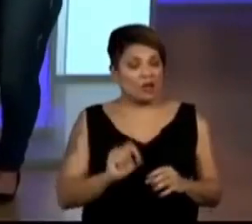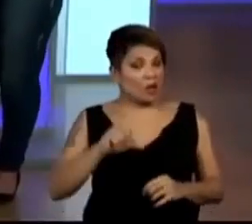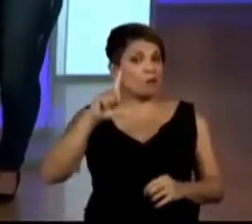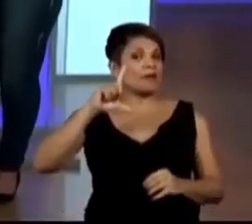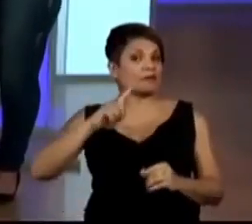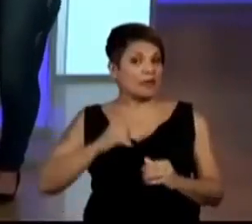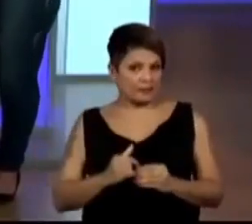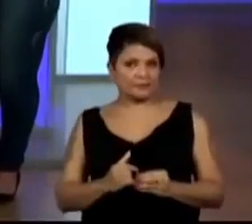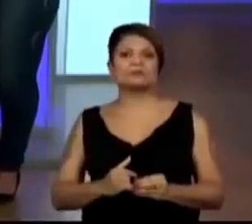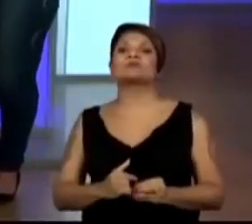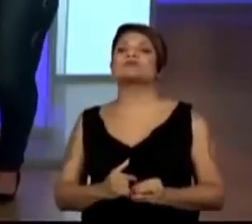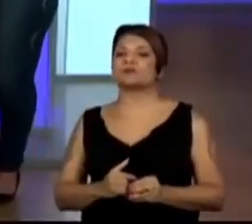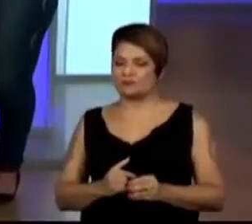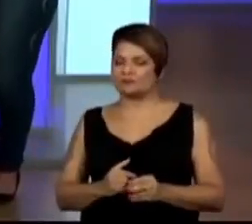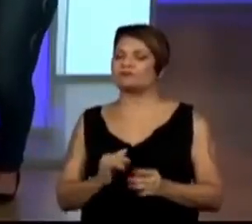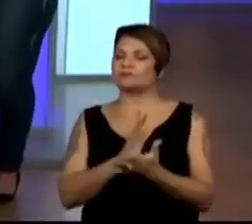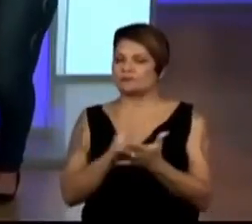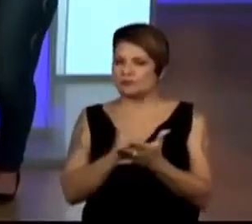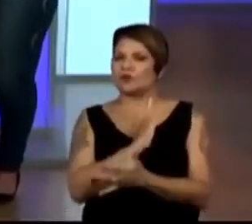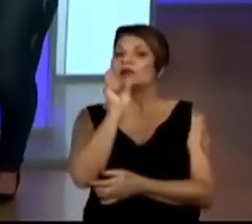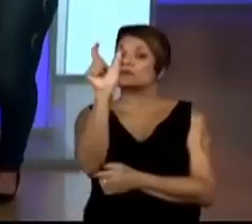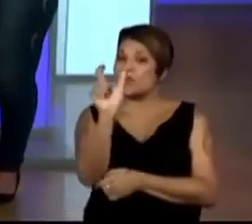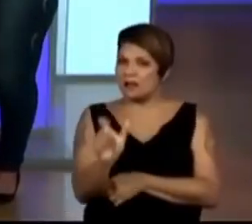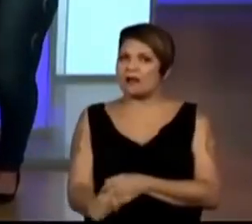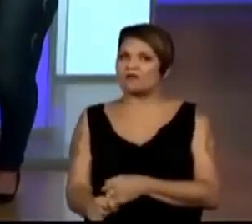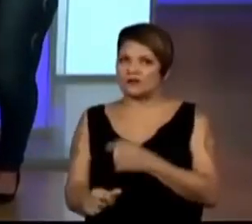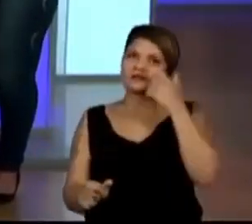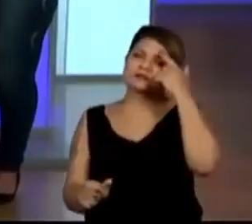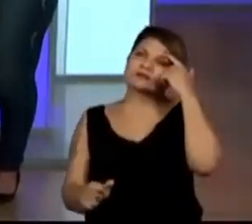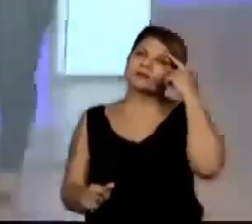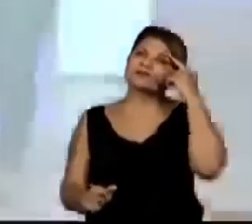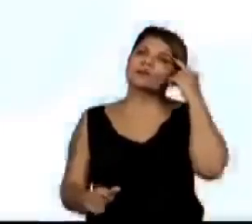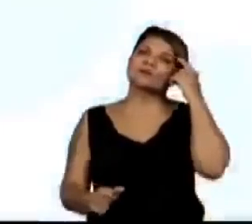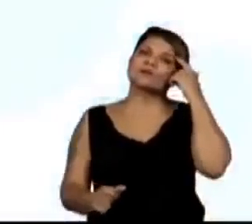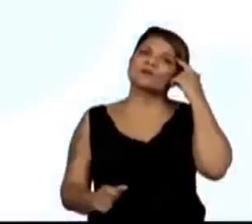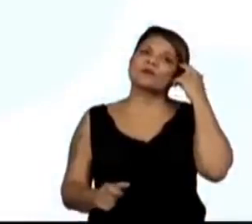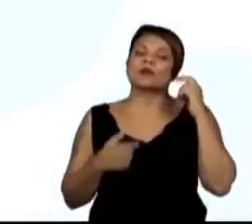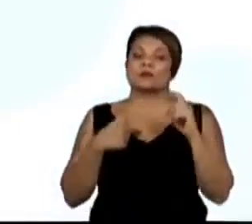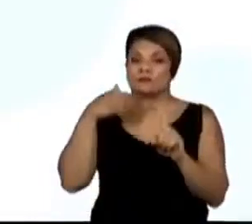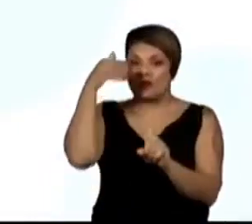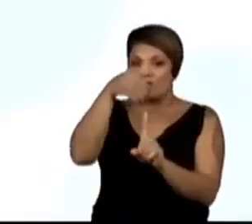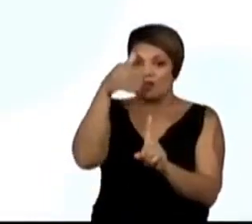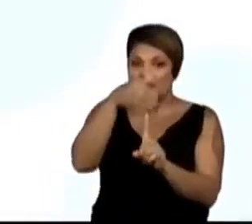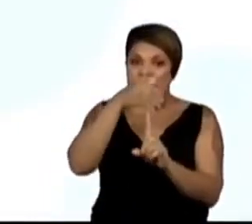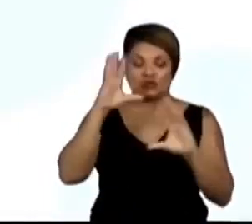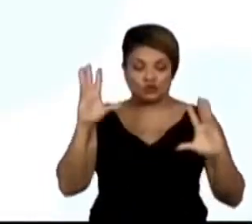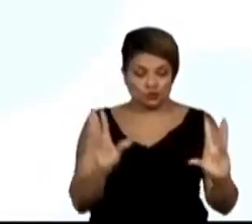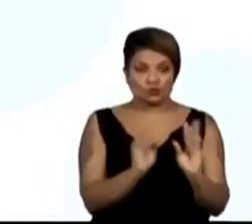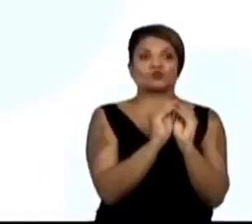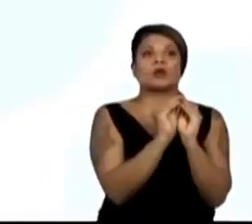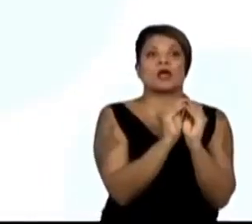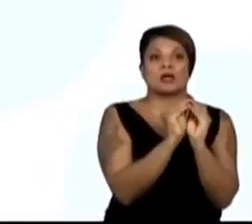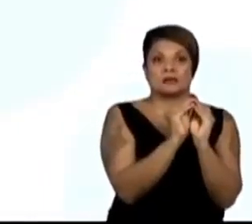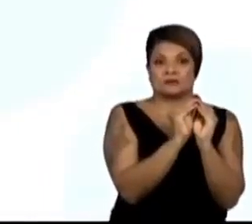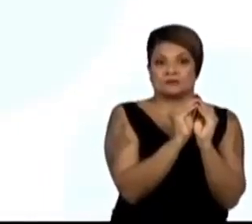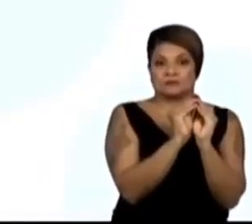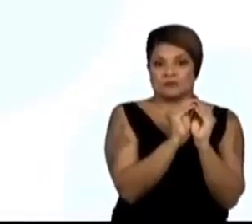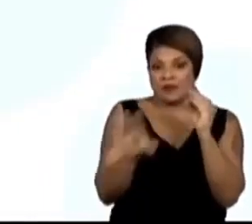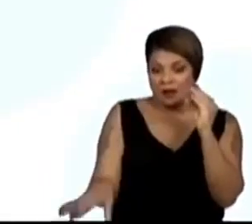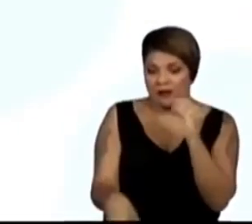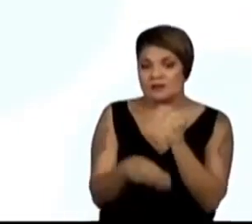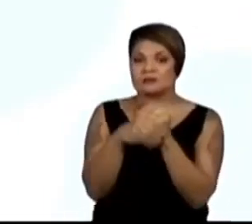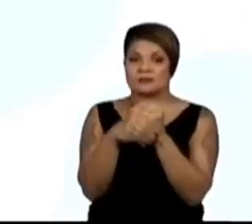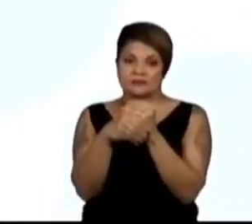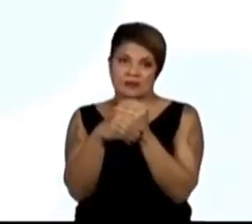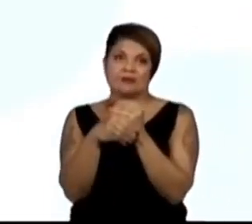aumentar. Algumas palavras eu trouxe, pelo menos, olha aqui, ó. Referência de juntar,